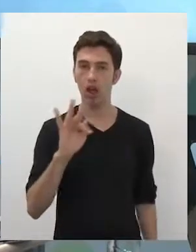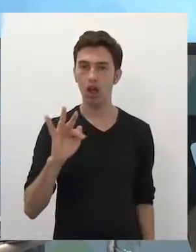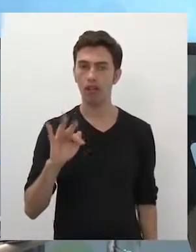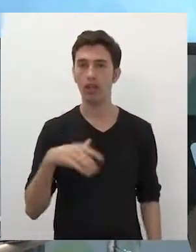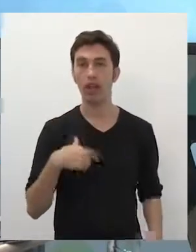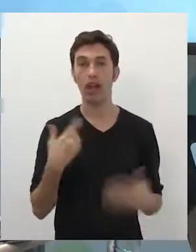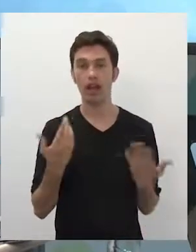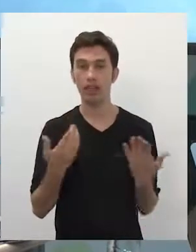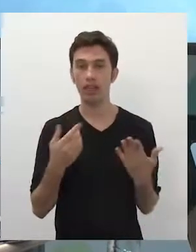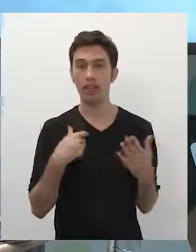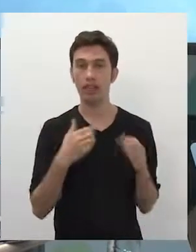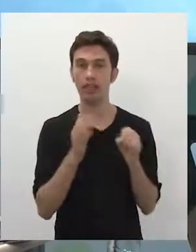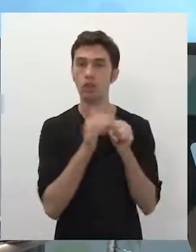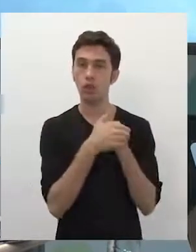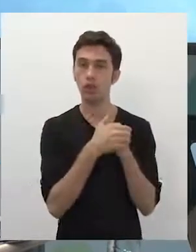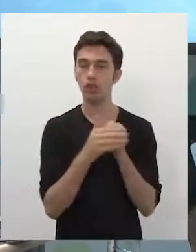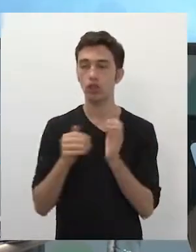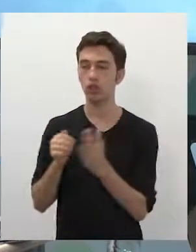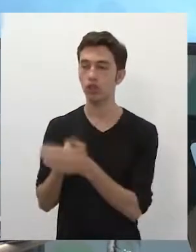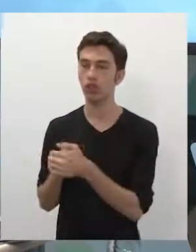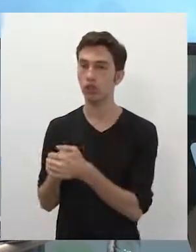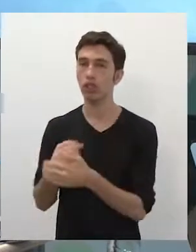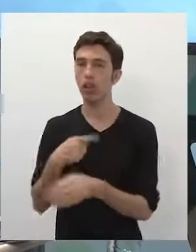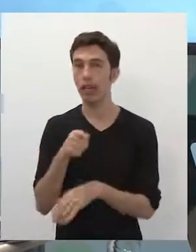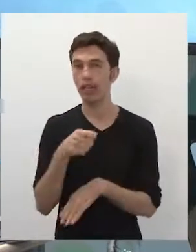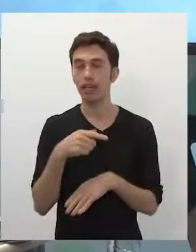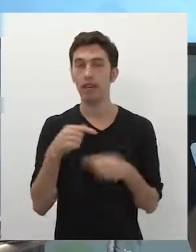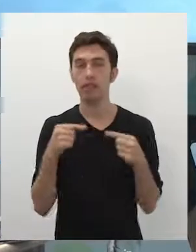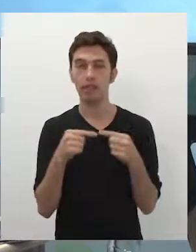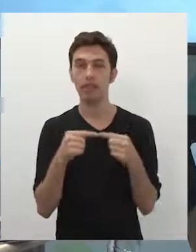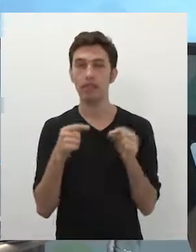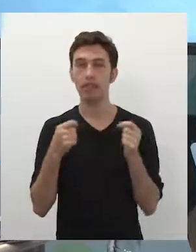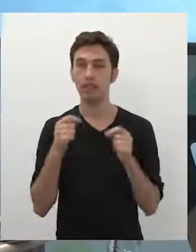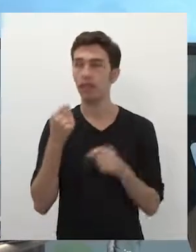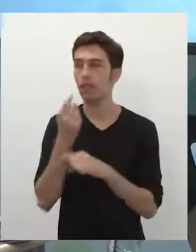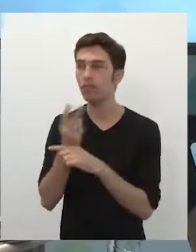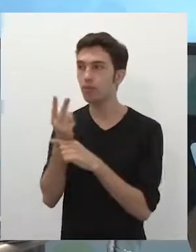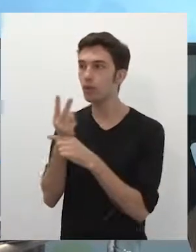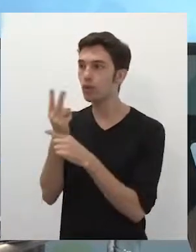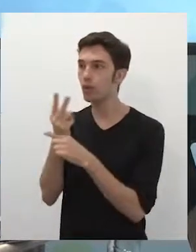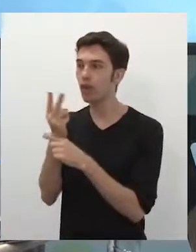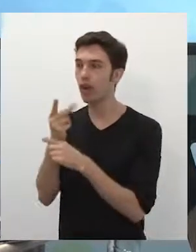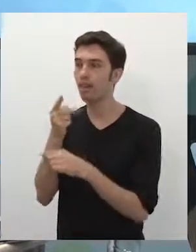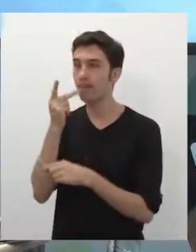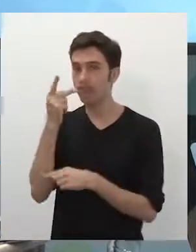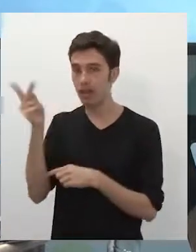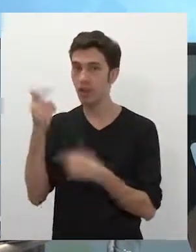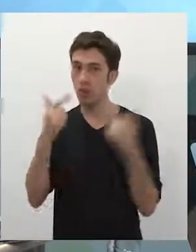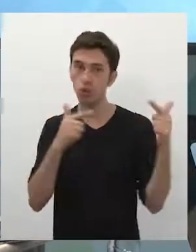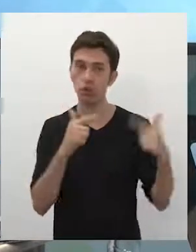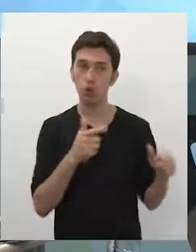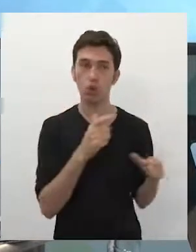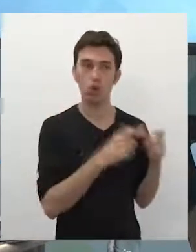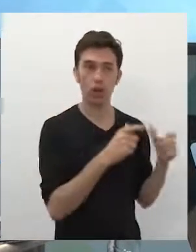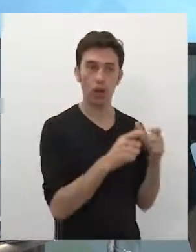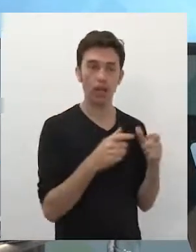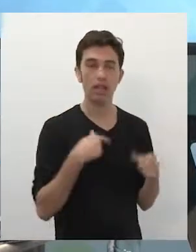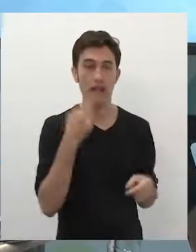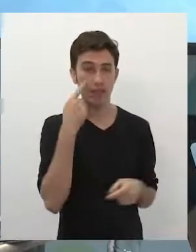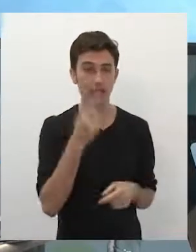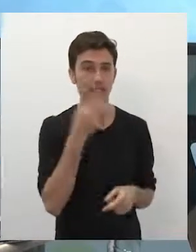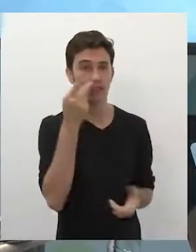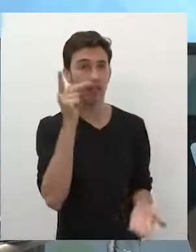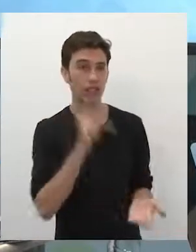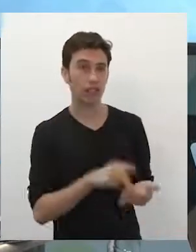ainda, né? Então, eu tenho que buscar outras fontes para verificar se o que essa pessoa disse, instituição que me trouxe a informação, se